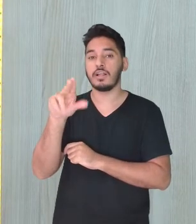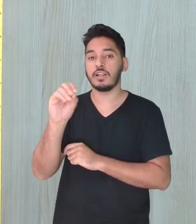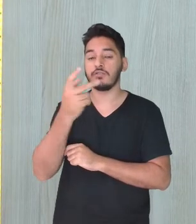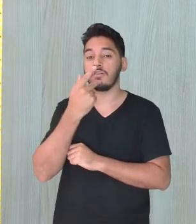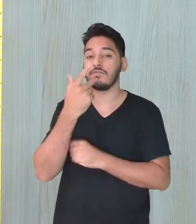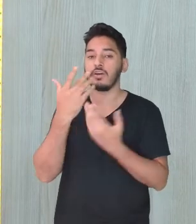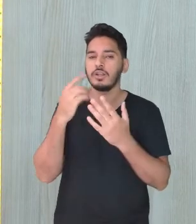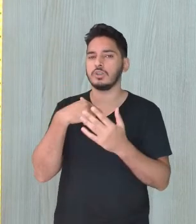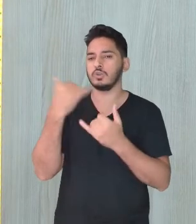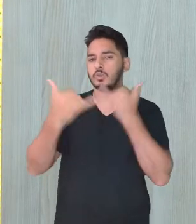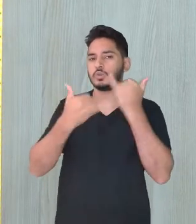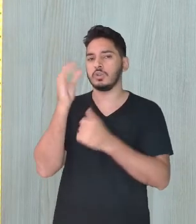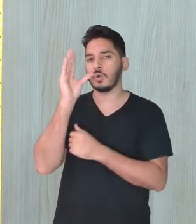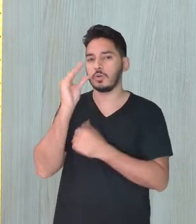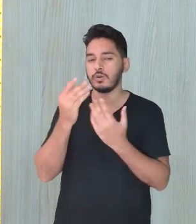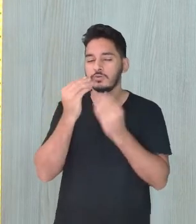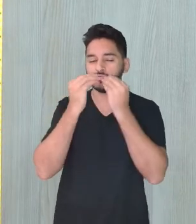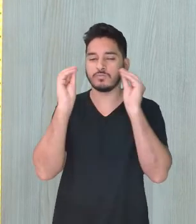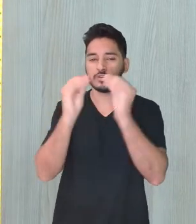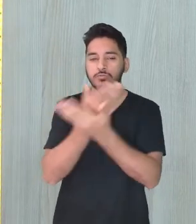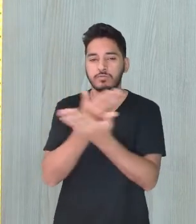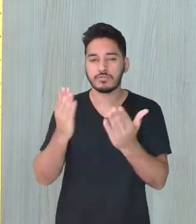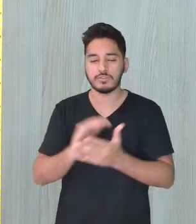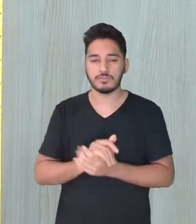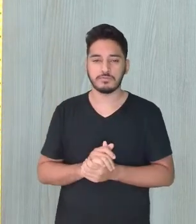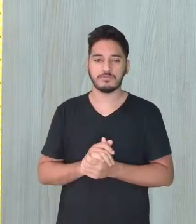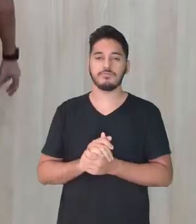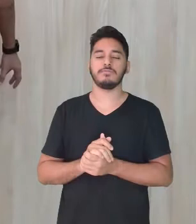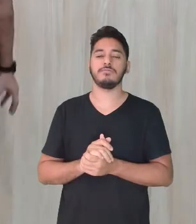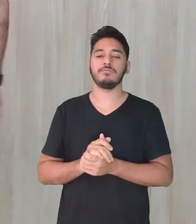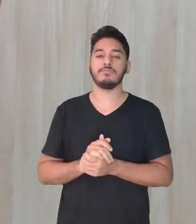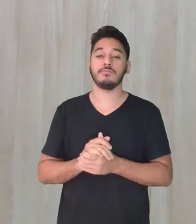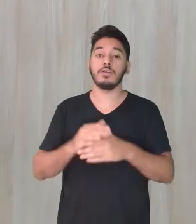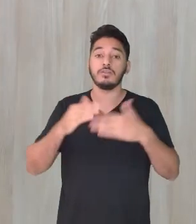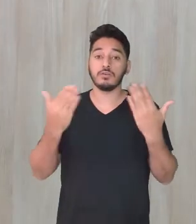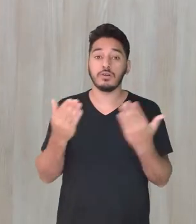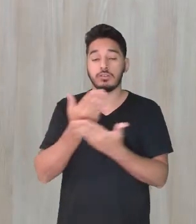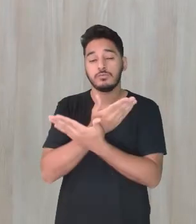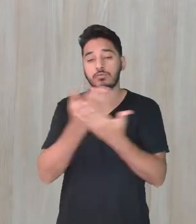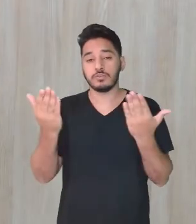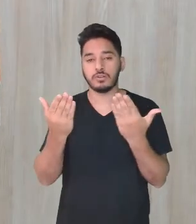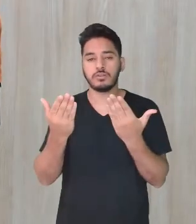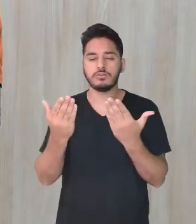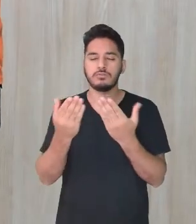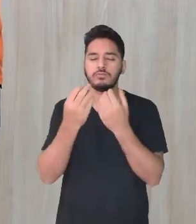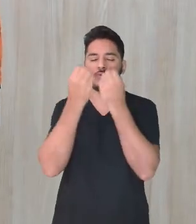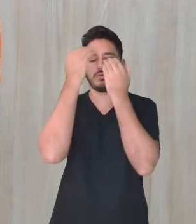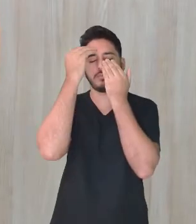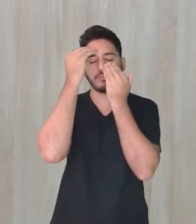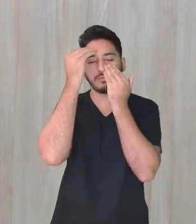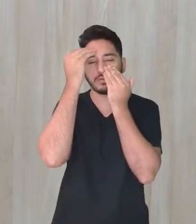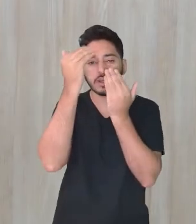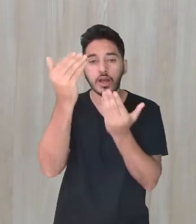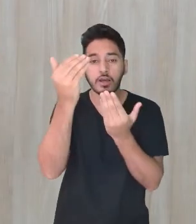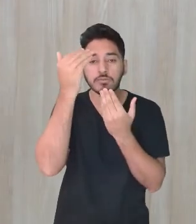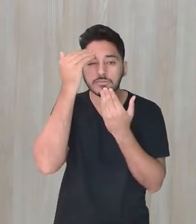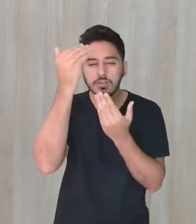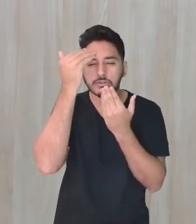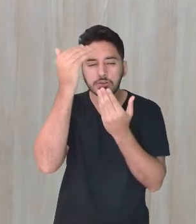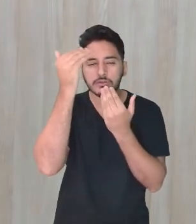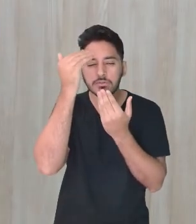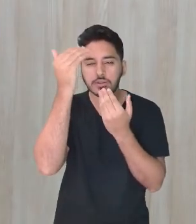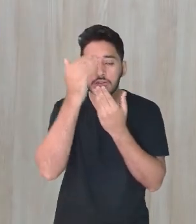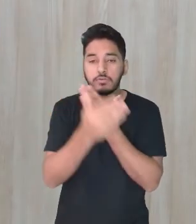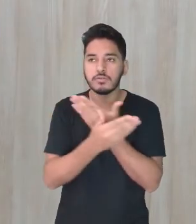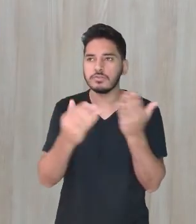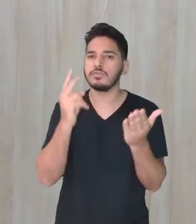joguinho aí, já tô curiosa, viu? Beijo pra vocês, até a próxima. Então é isso, pessoas. Meu muito obrigado. A gente vai explanar